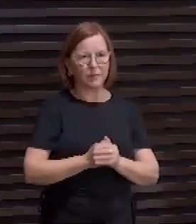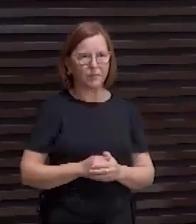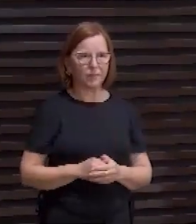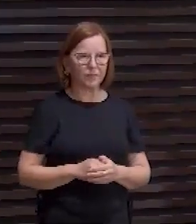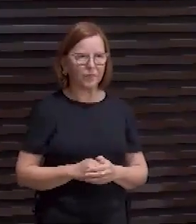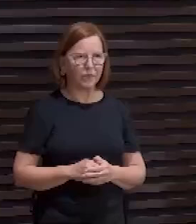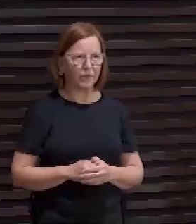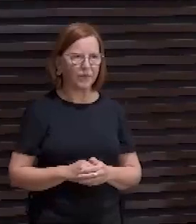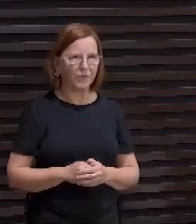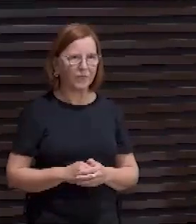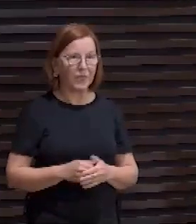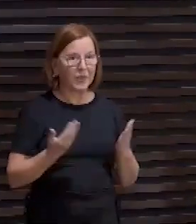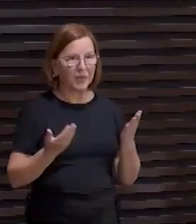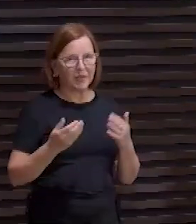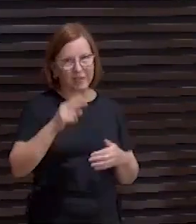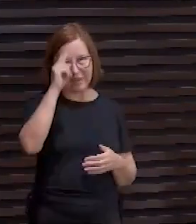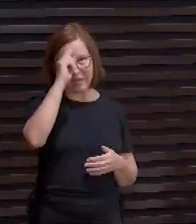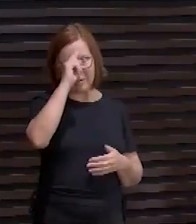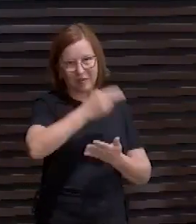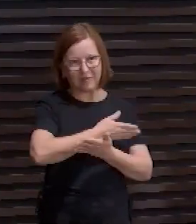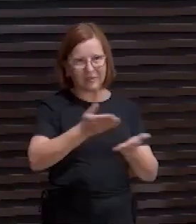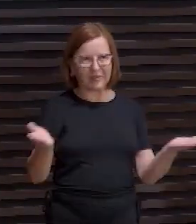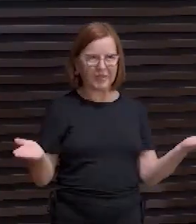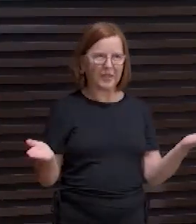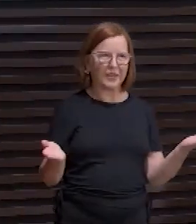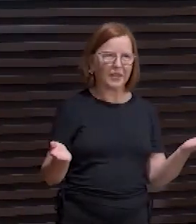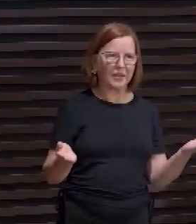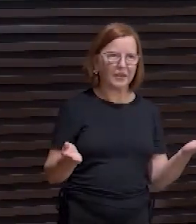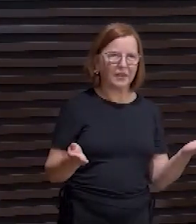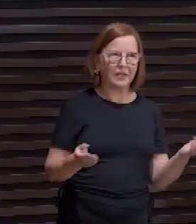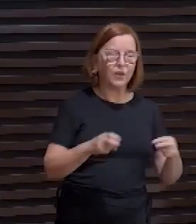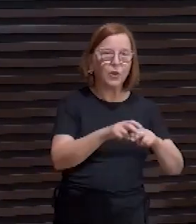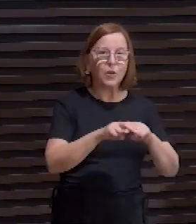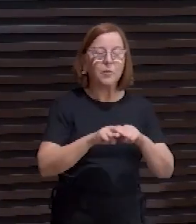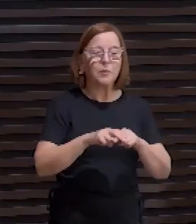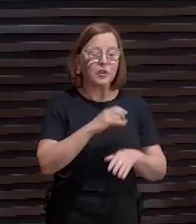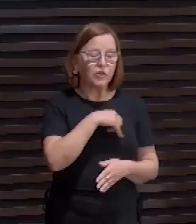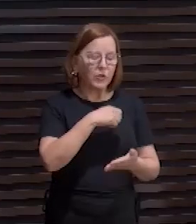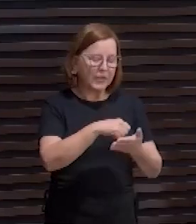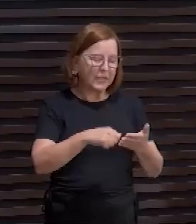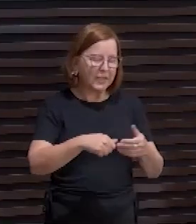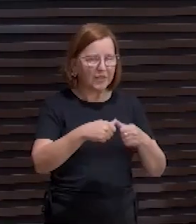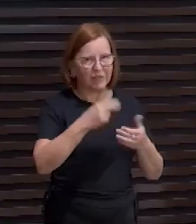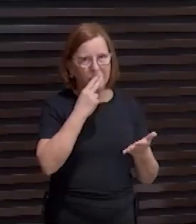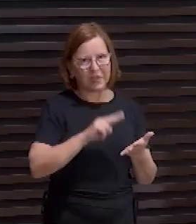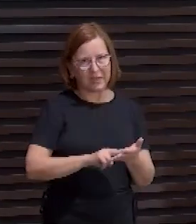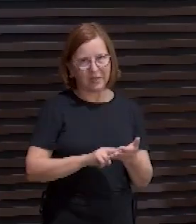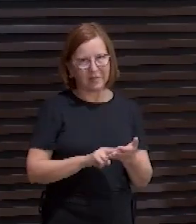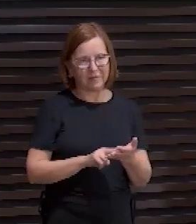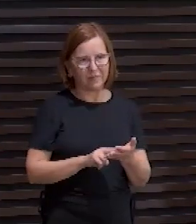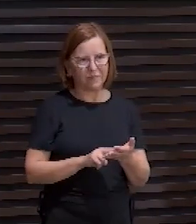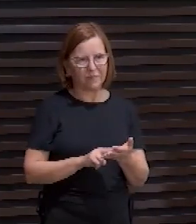Queridos, eu queria relembrar com os irmãos o porquê que João escreve essa epístola. Ele direciona